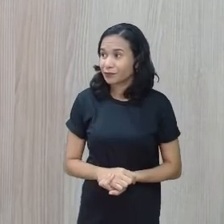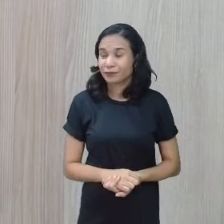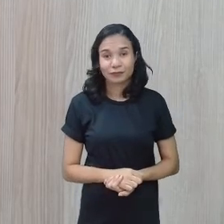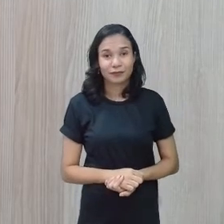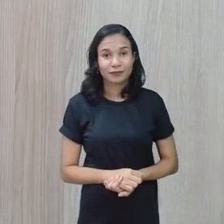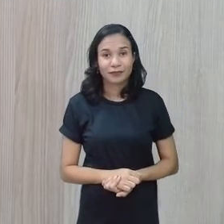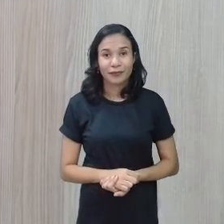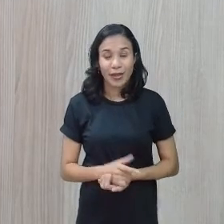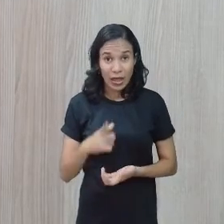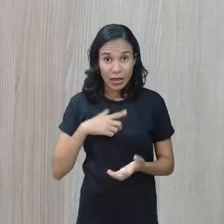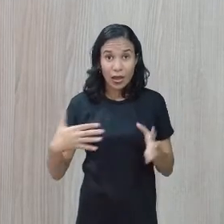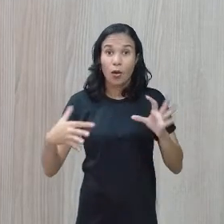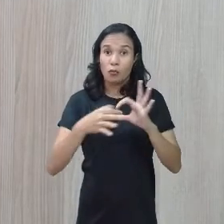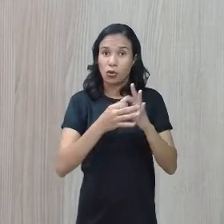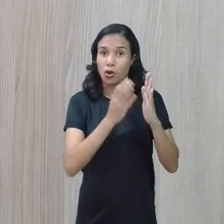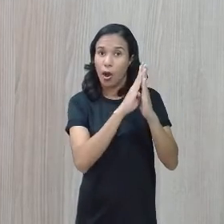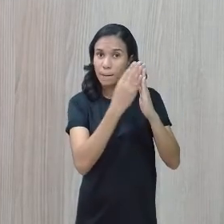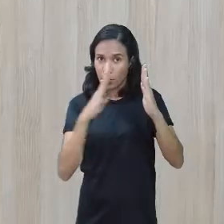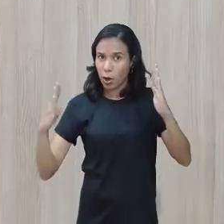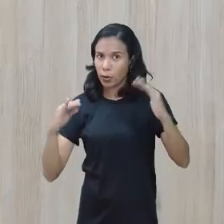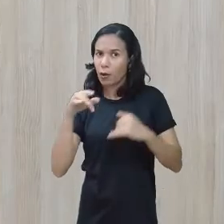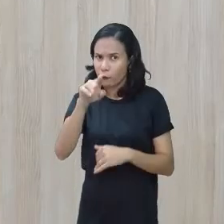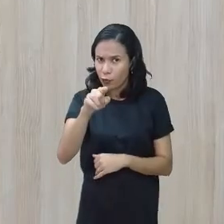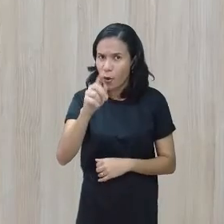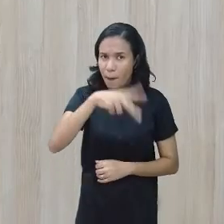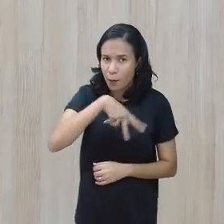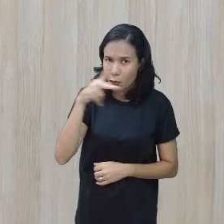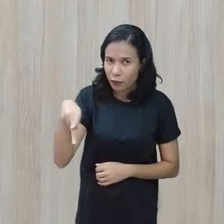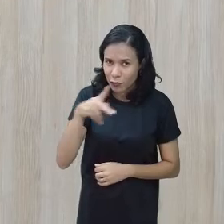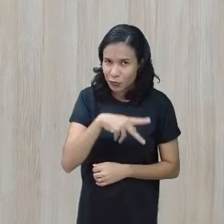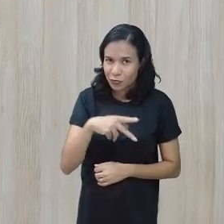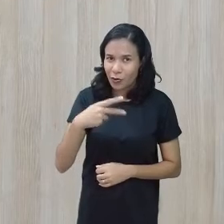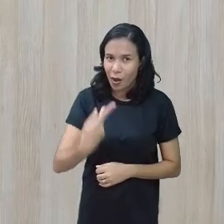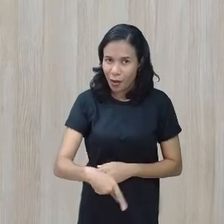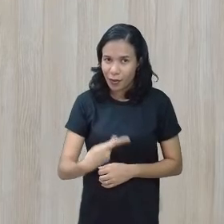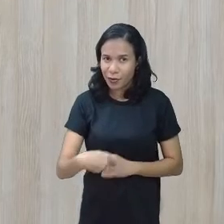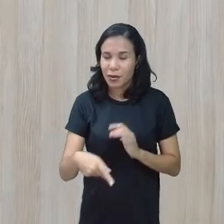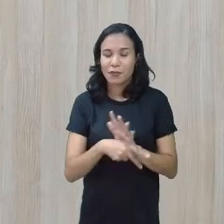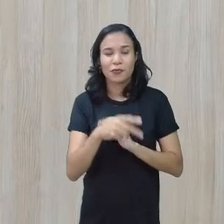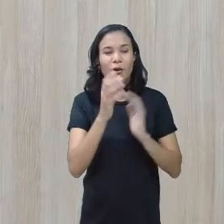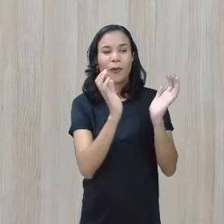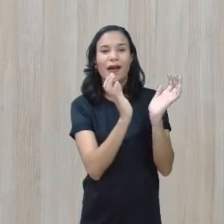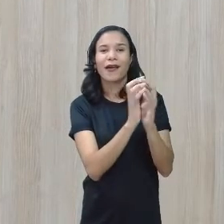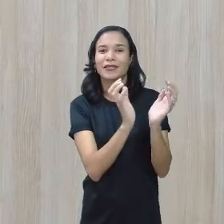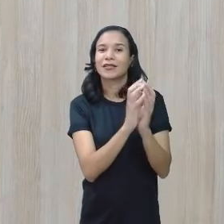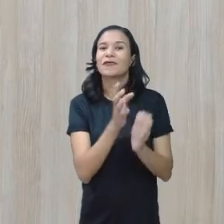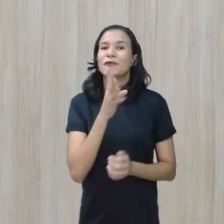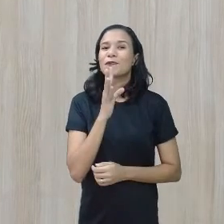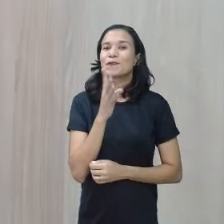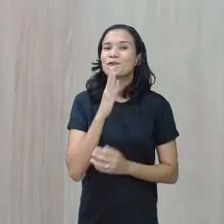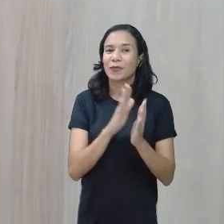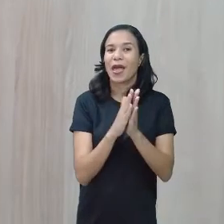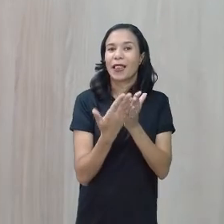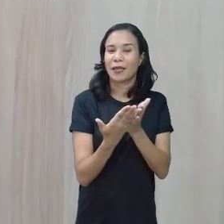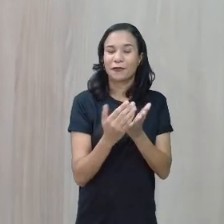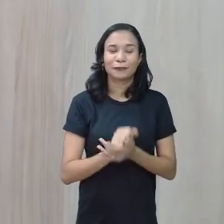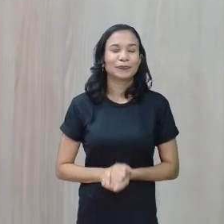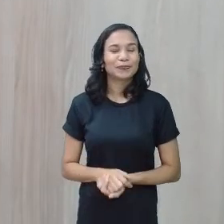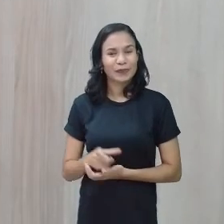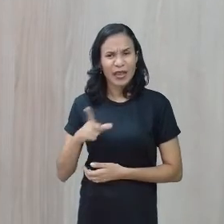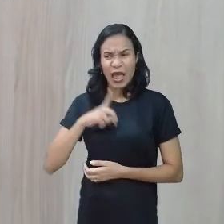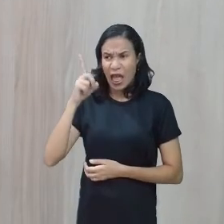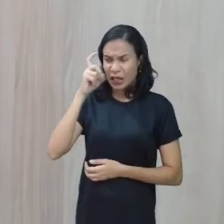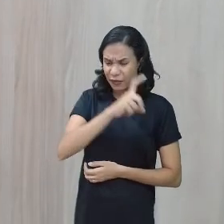não sei. Exatamente, faz parte do nosso acervo. Você que é professor aqui da Rede Municipal do Recife. Pois é, eu tinha uma dificuldade muito